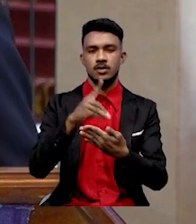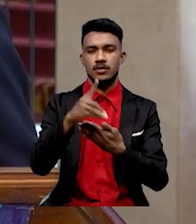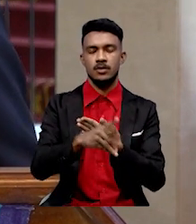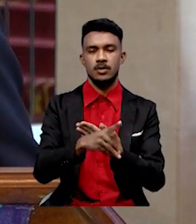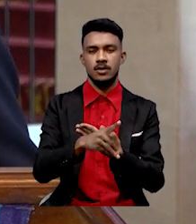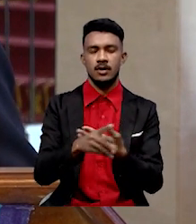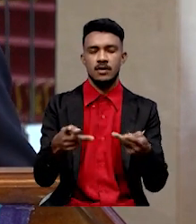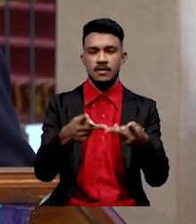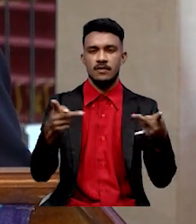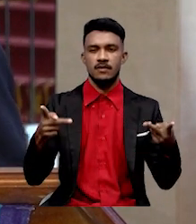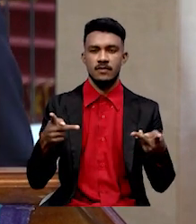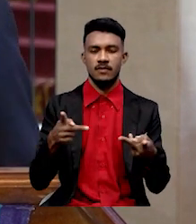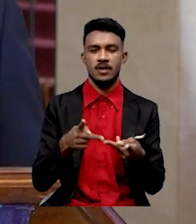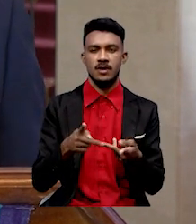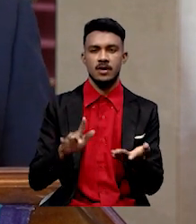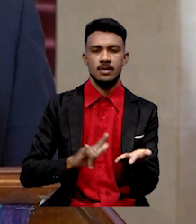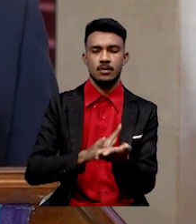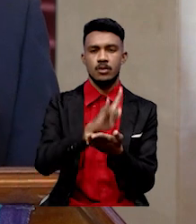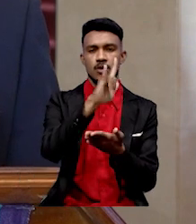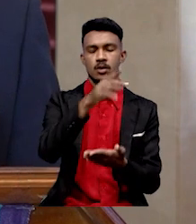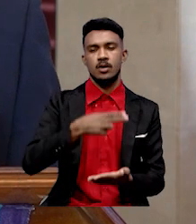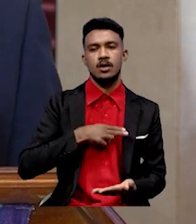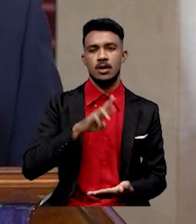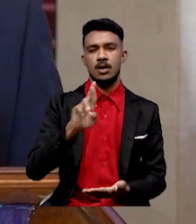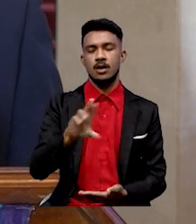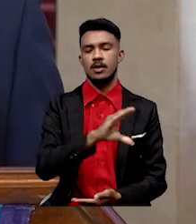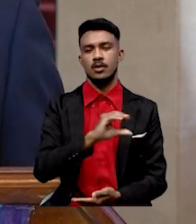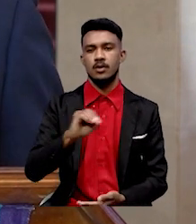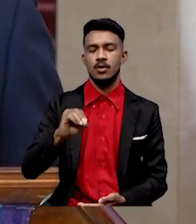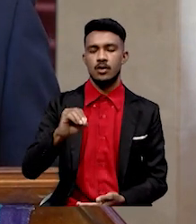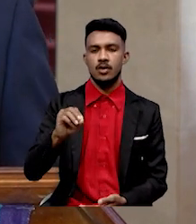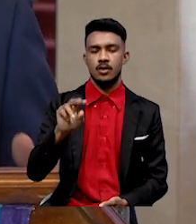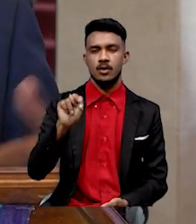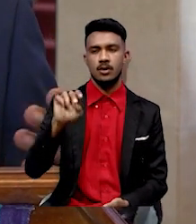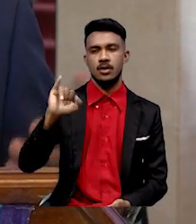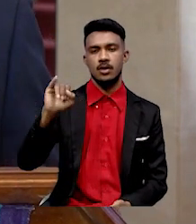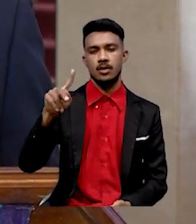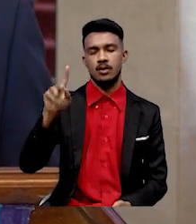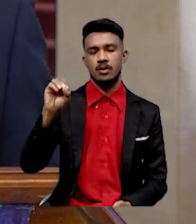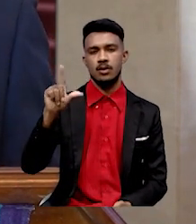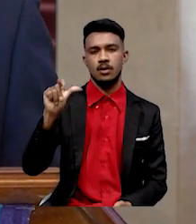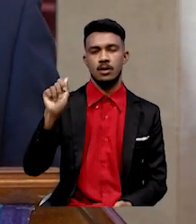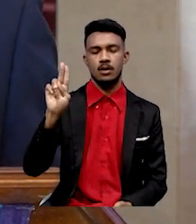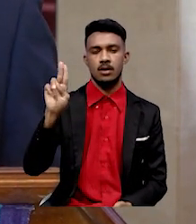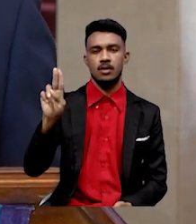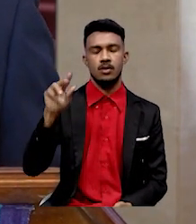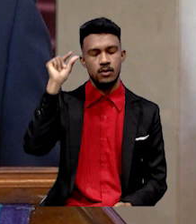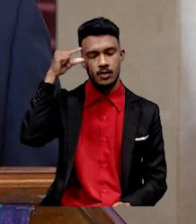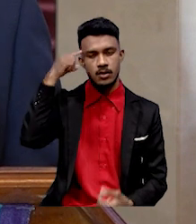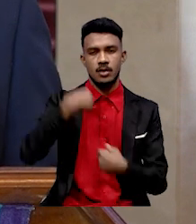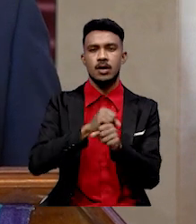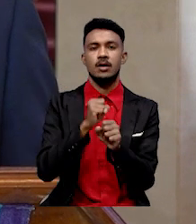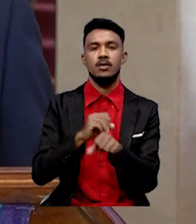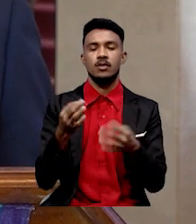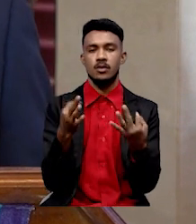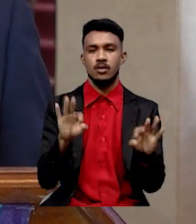Porto Hera, não aeroporto Nicolau Lobato, né? Que atu, o governo Haura da Calunia desenho para